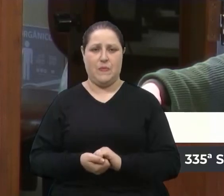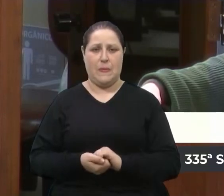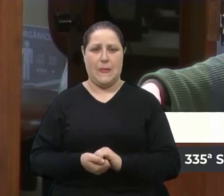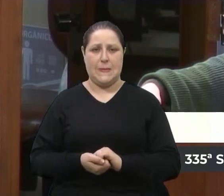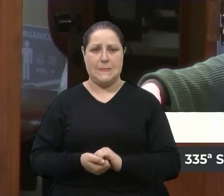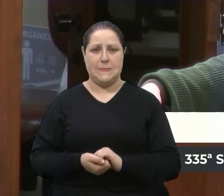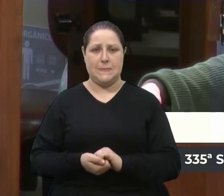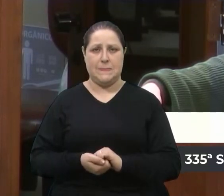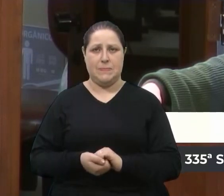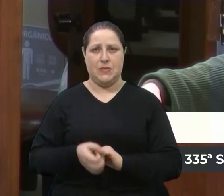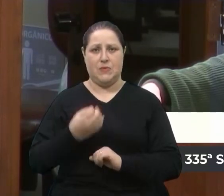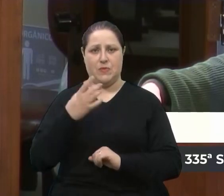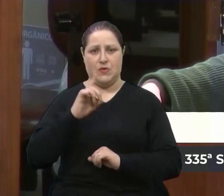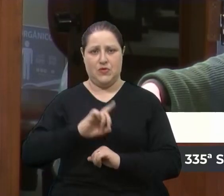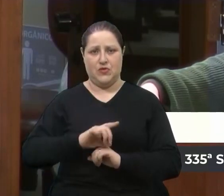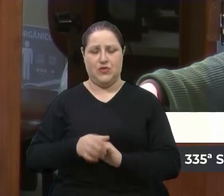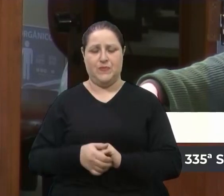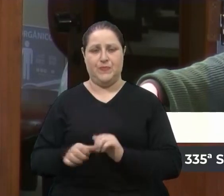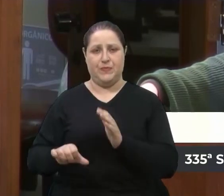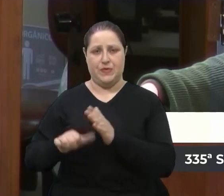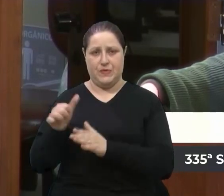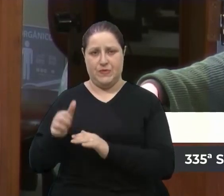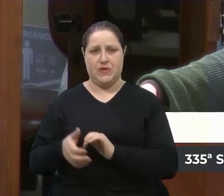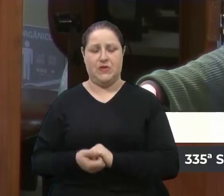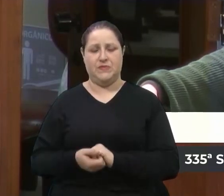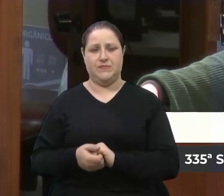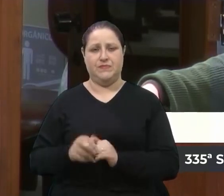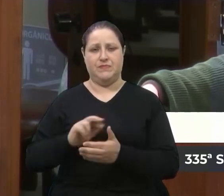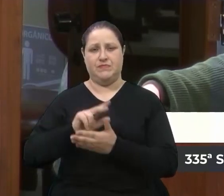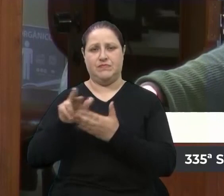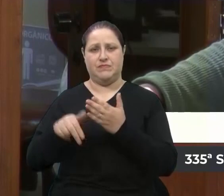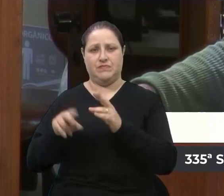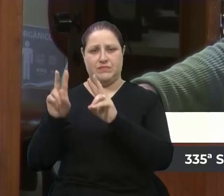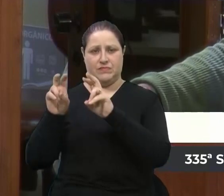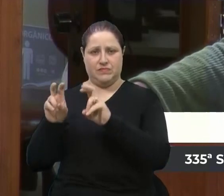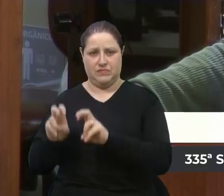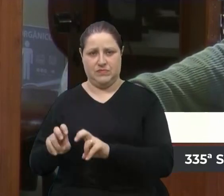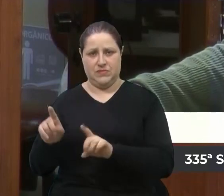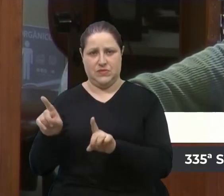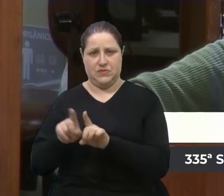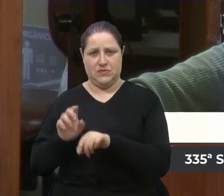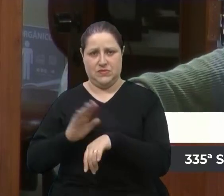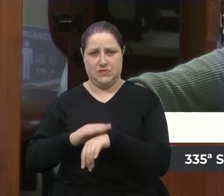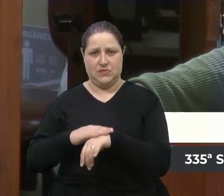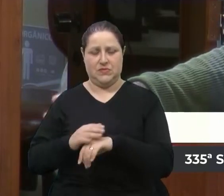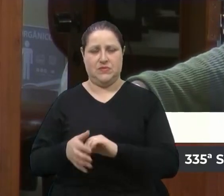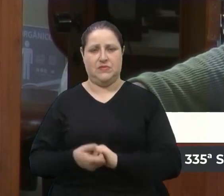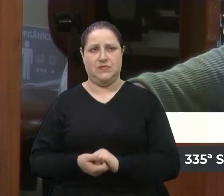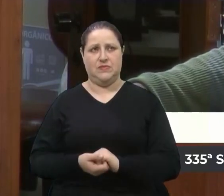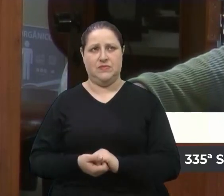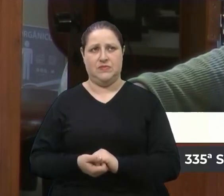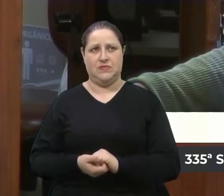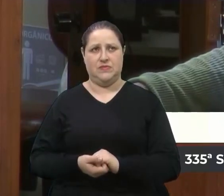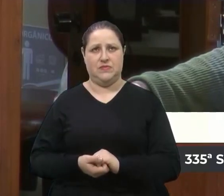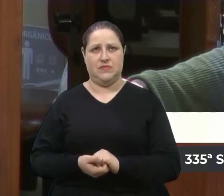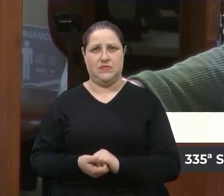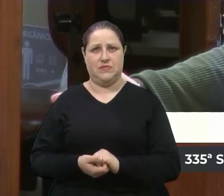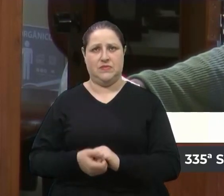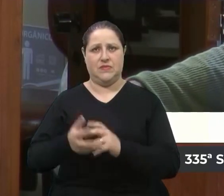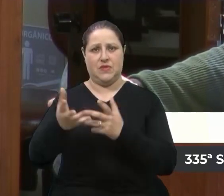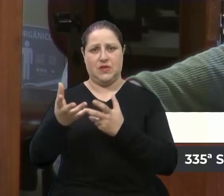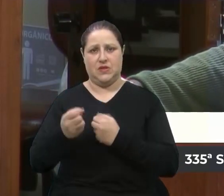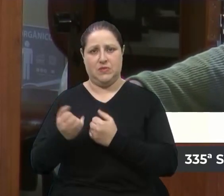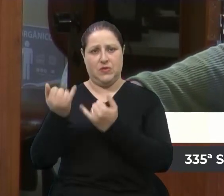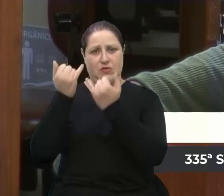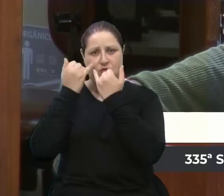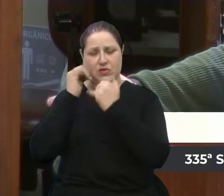Em primeiro lugar, aqui vou falar de diversos assuntos hoje, em um curto período de tempo, mas recebi a notícia agora, a